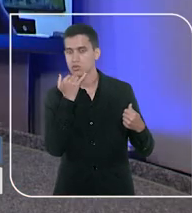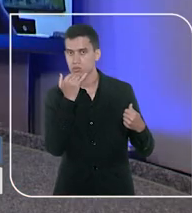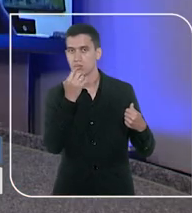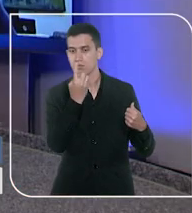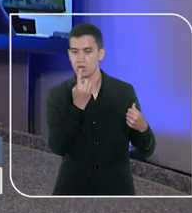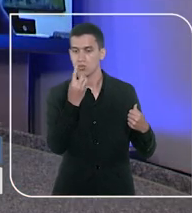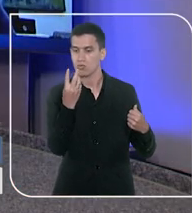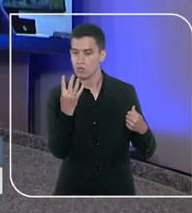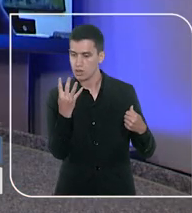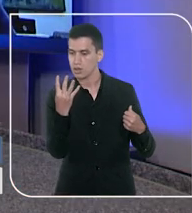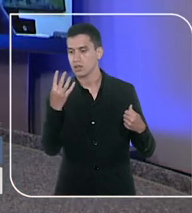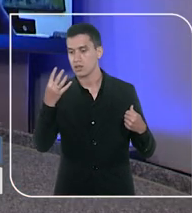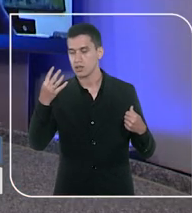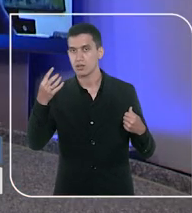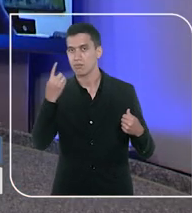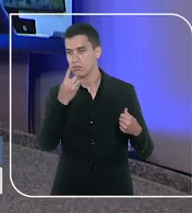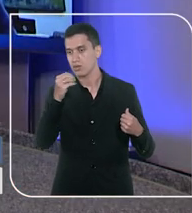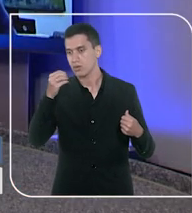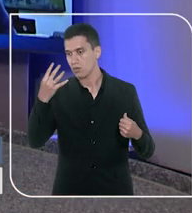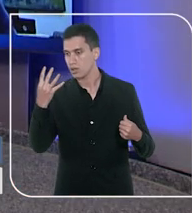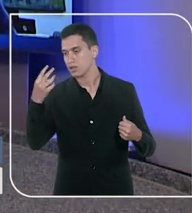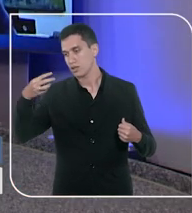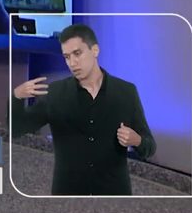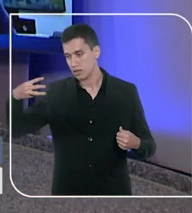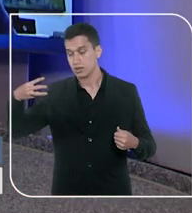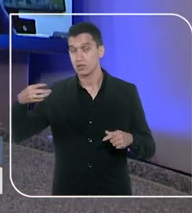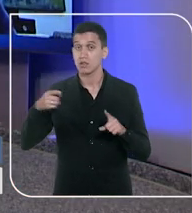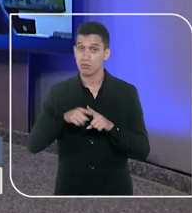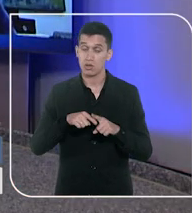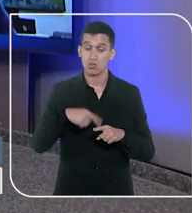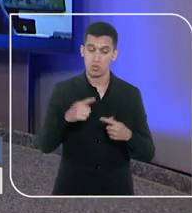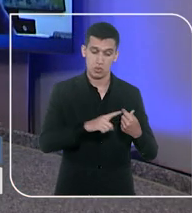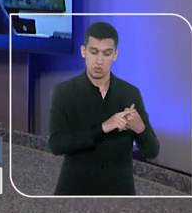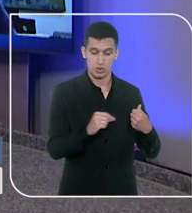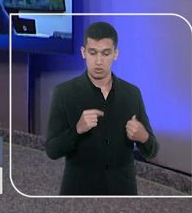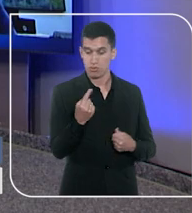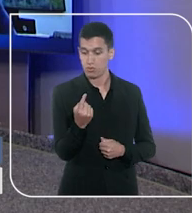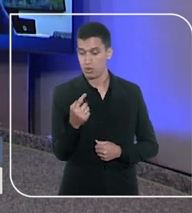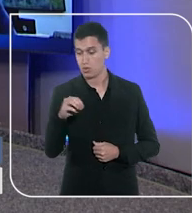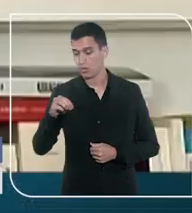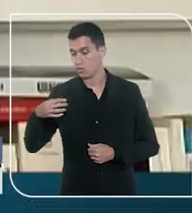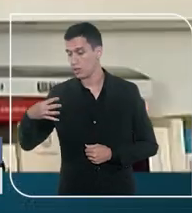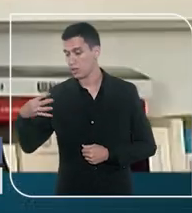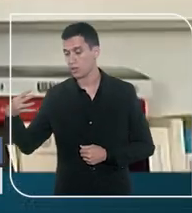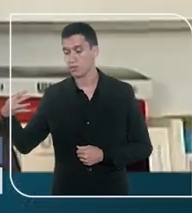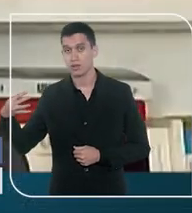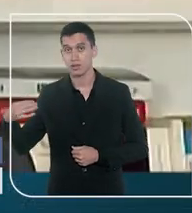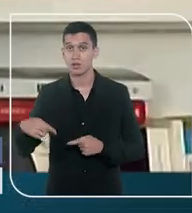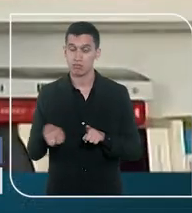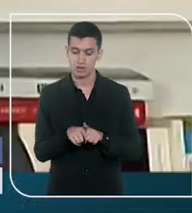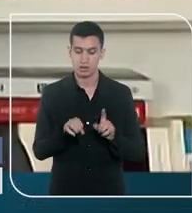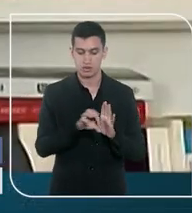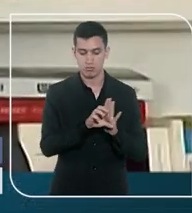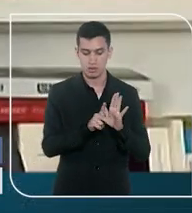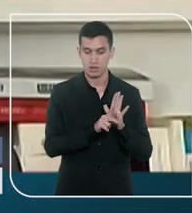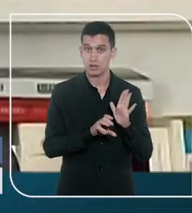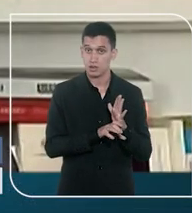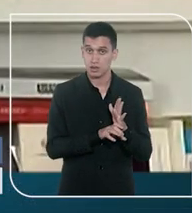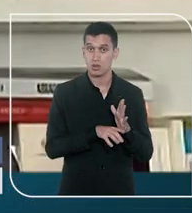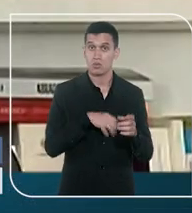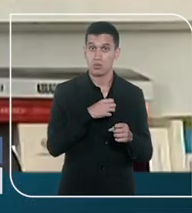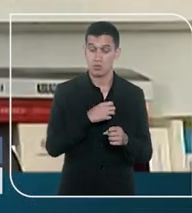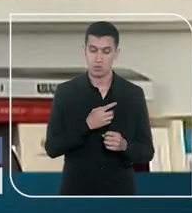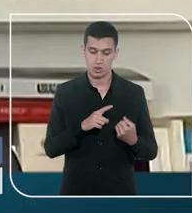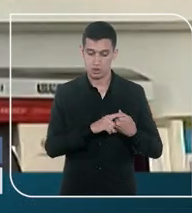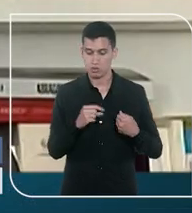sentido carinhoso mesmo, né? No 1043 e no 1044. E o Código de Processo Civil, no